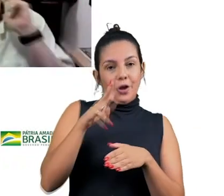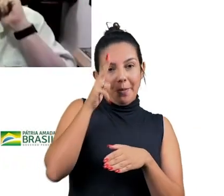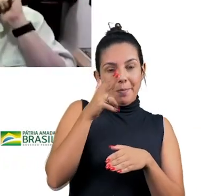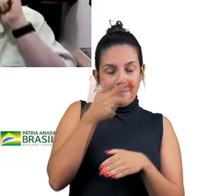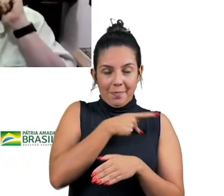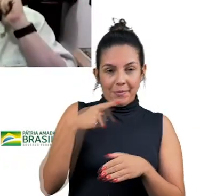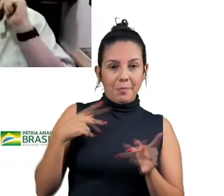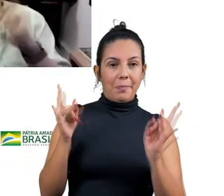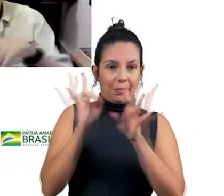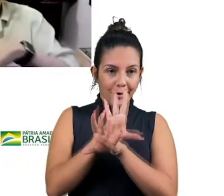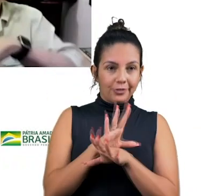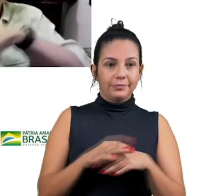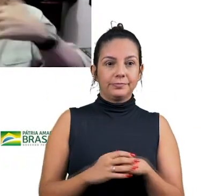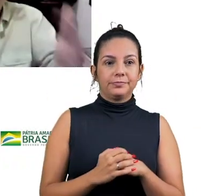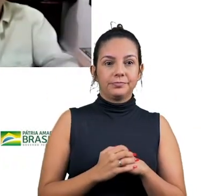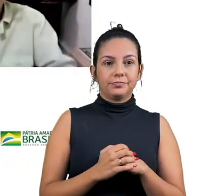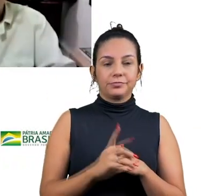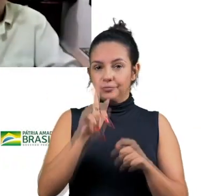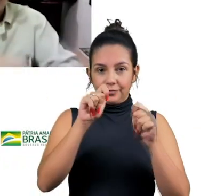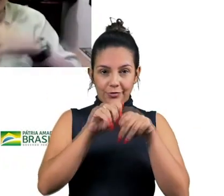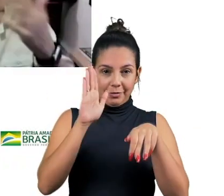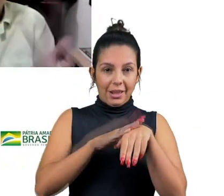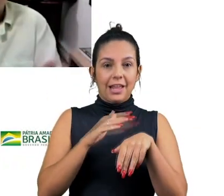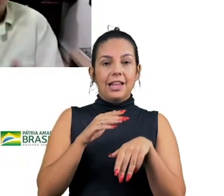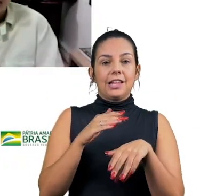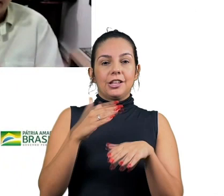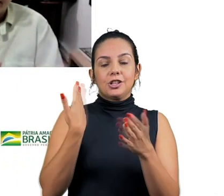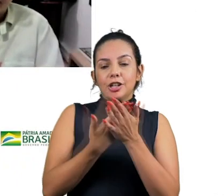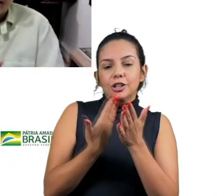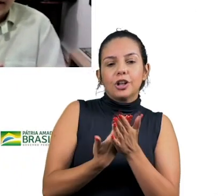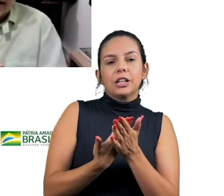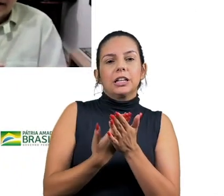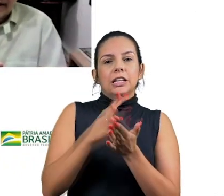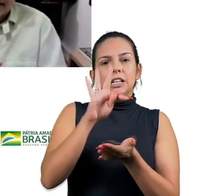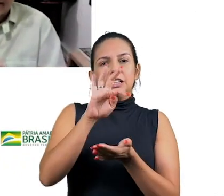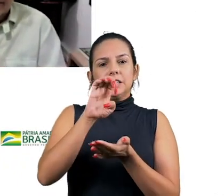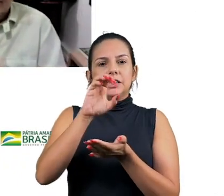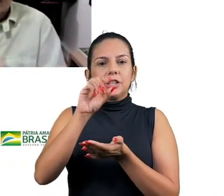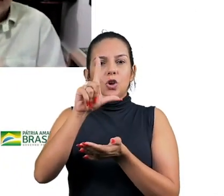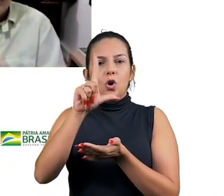pastor e pronto, não faz mais teologia, não faz